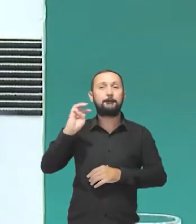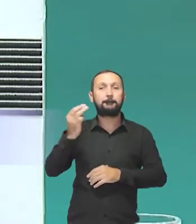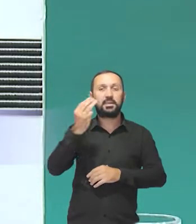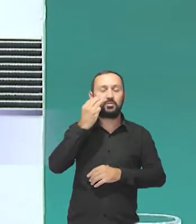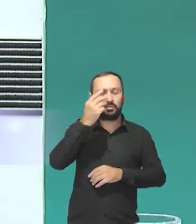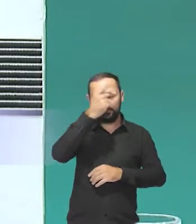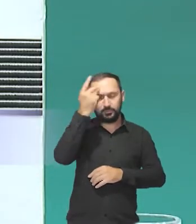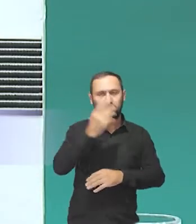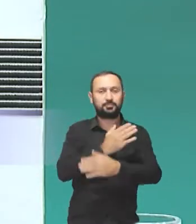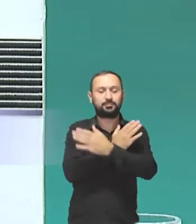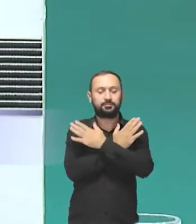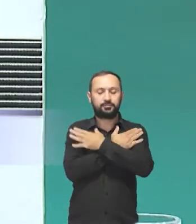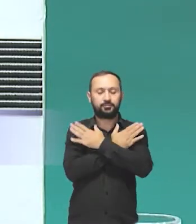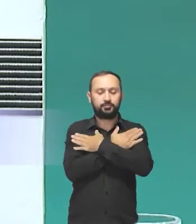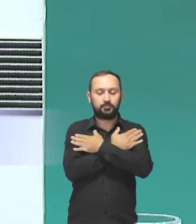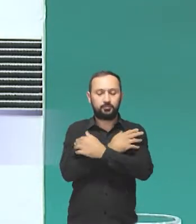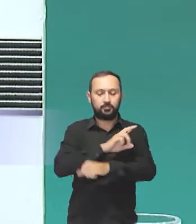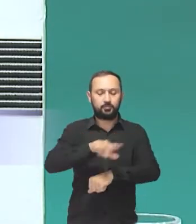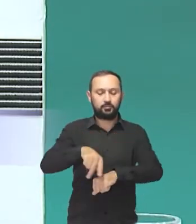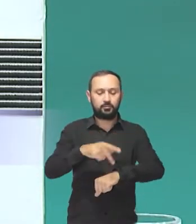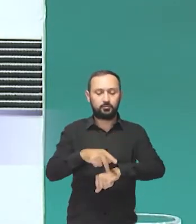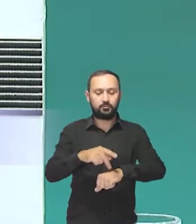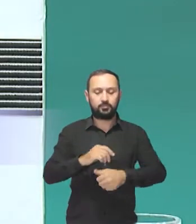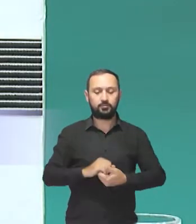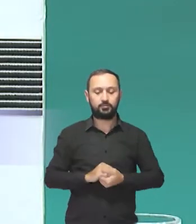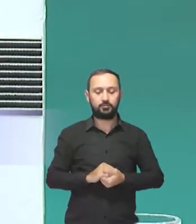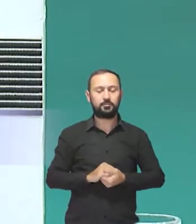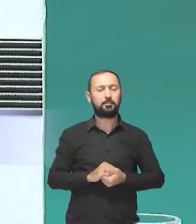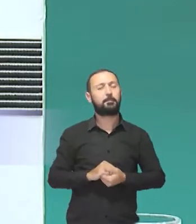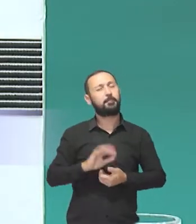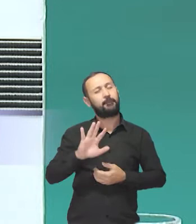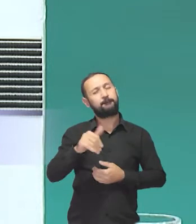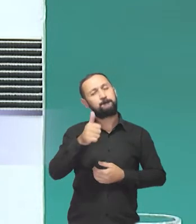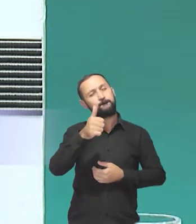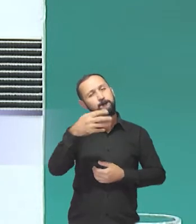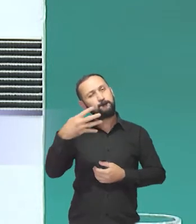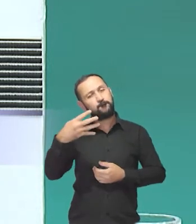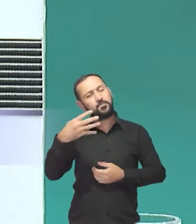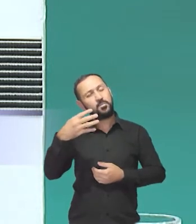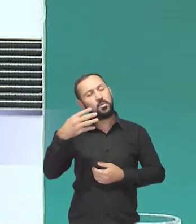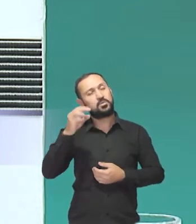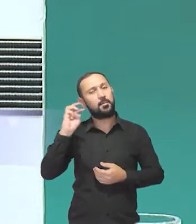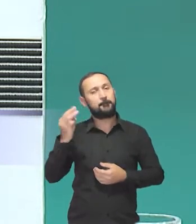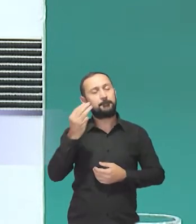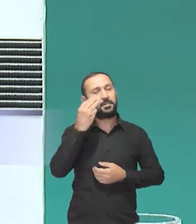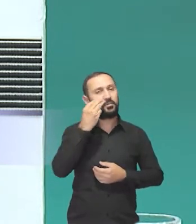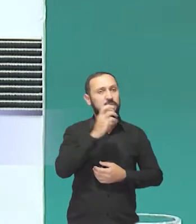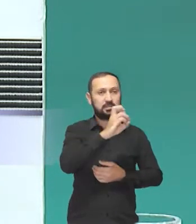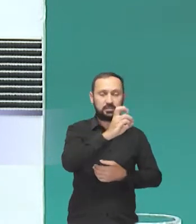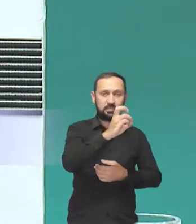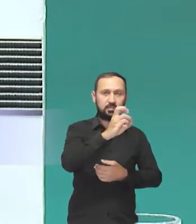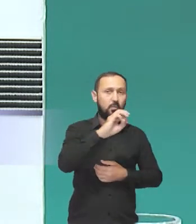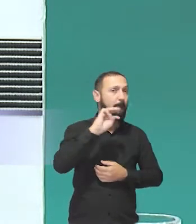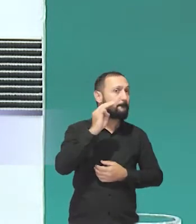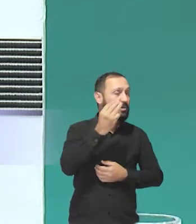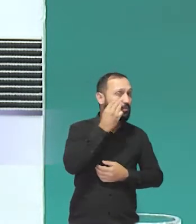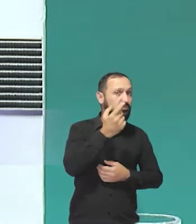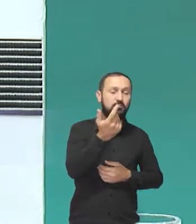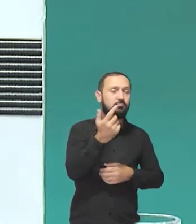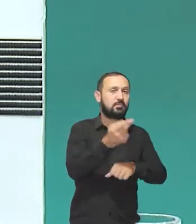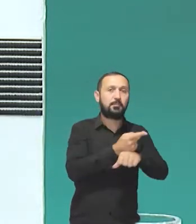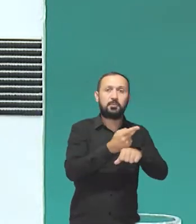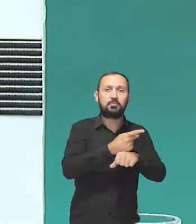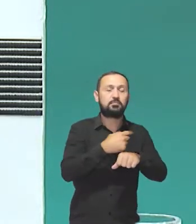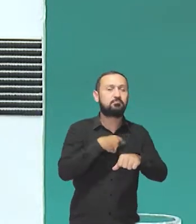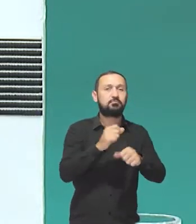desempregados no país, né? Desses 14 milhões, 5 milhões não procuram mais emprego,